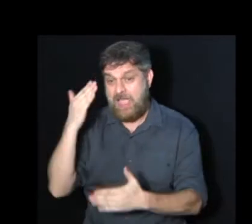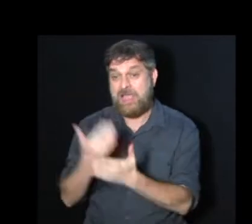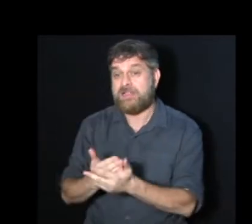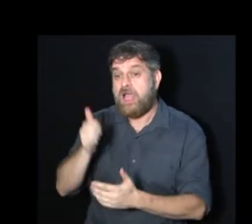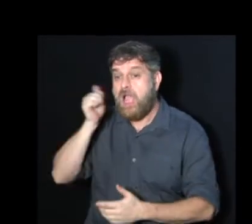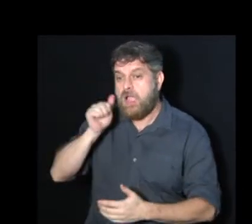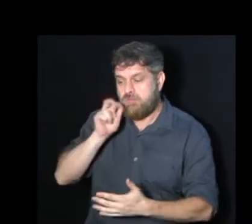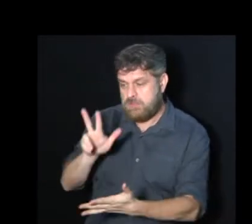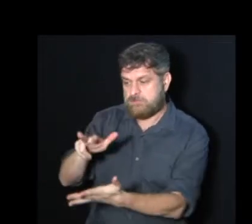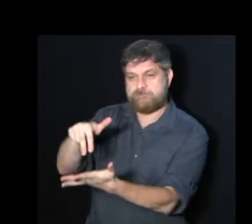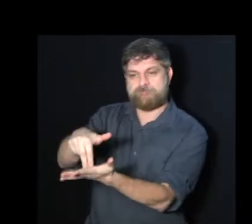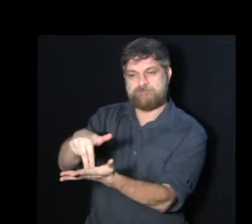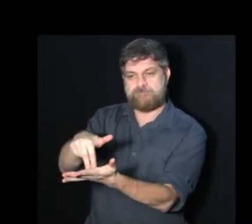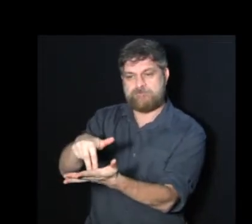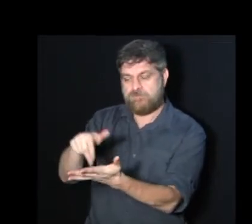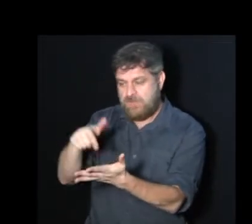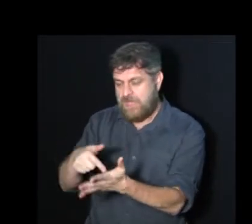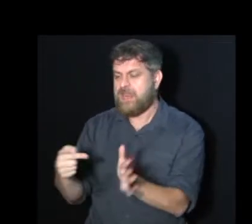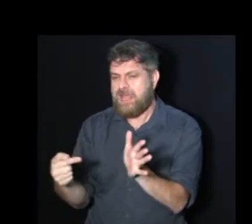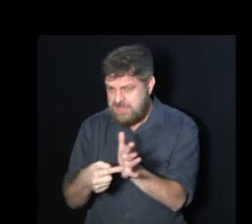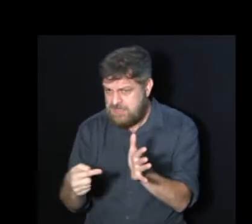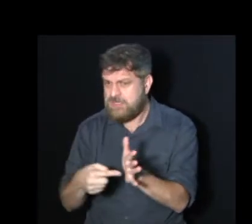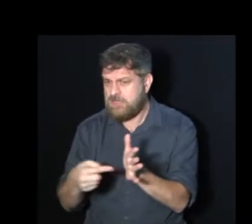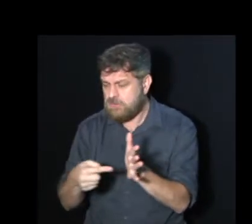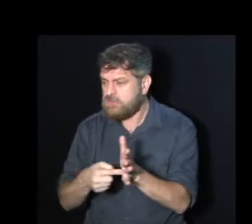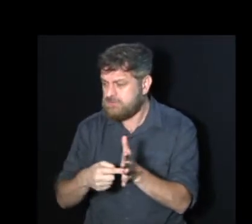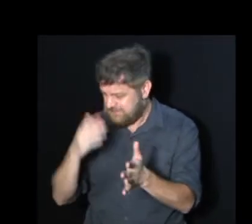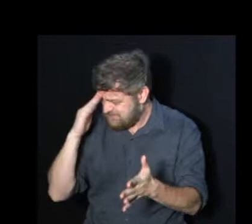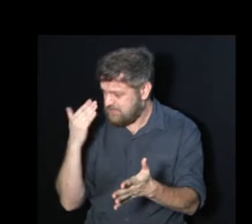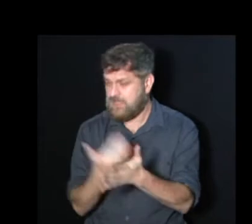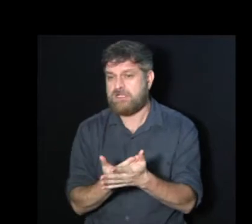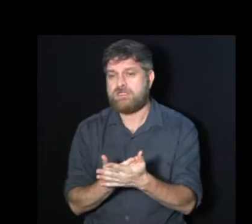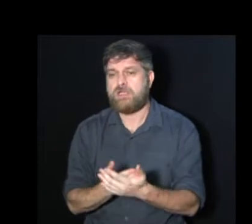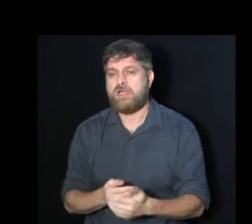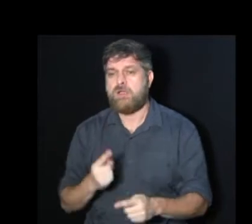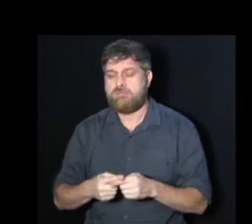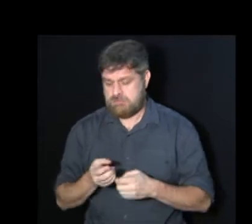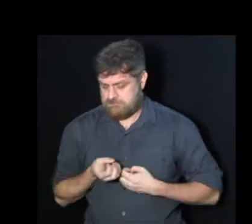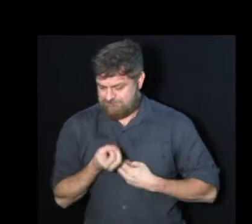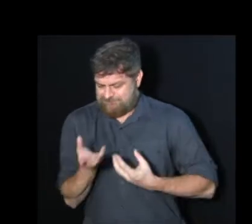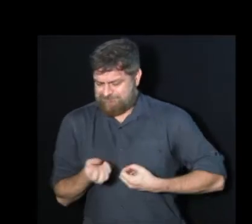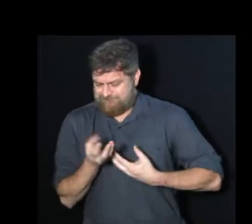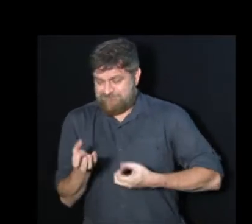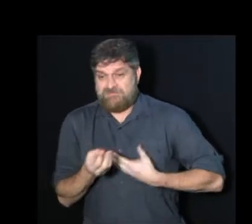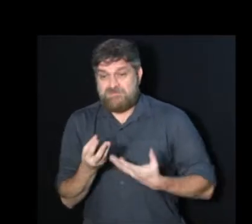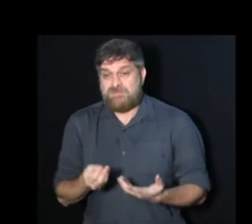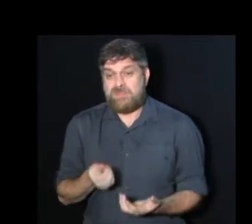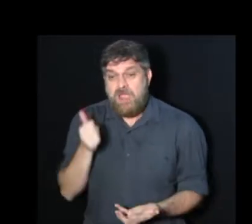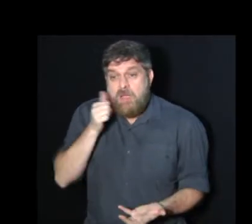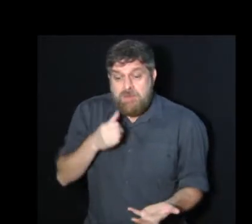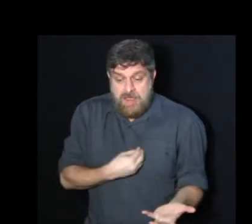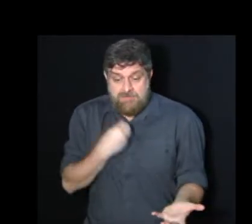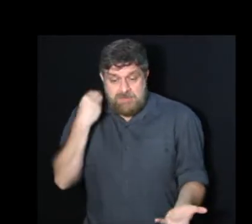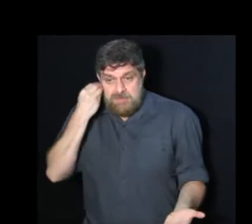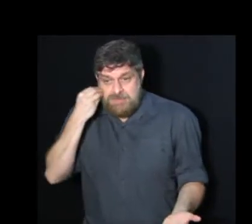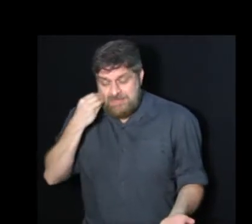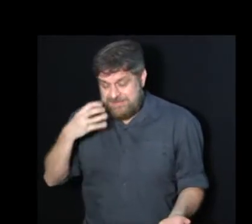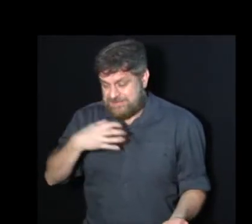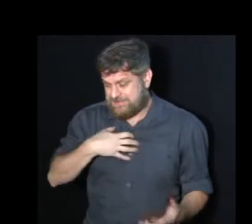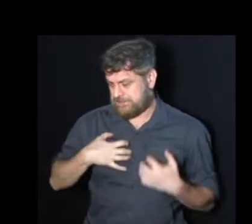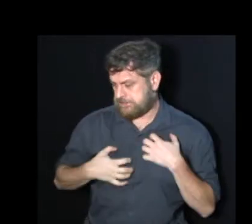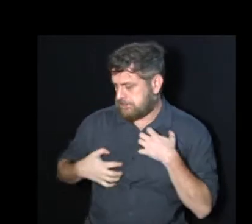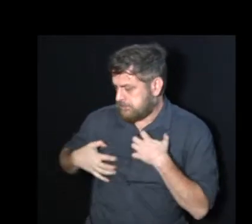mulheres, acreditar nos seus relatos e acreditar no que ela está trazendo como experiência. Se uma mulher se sente mal, se